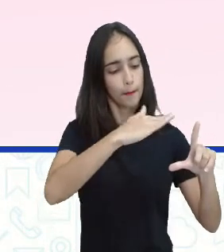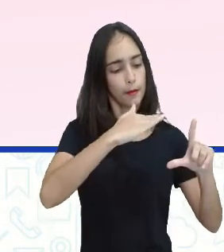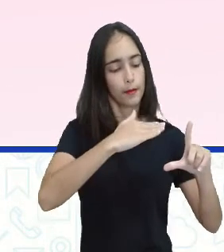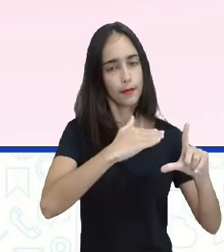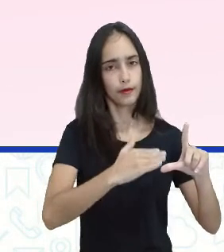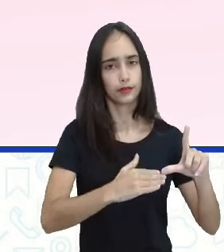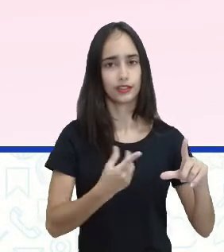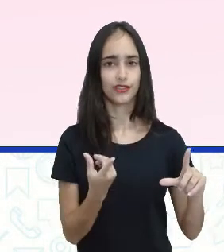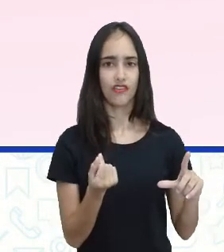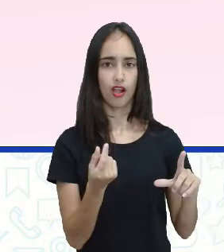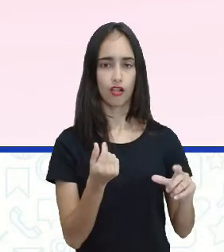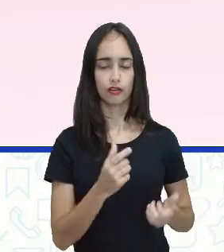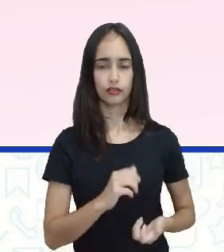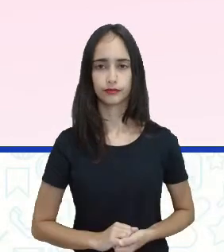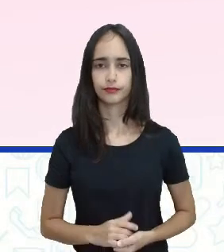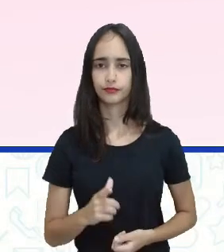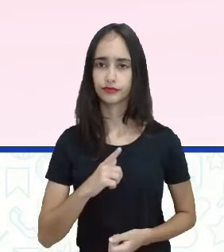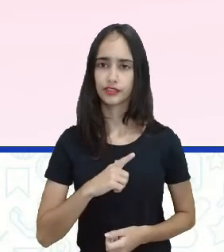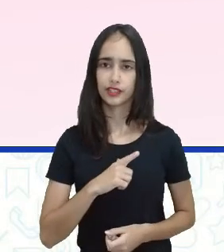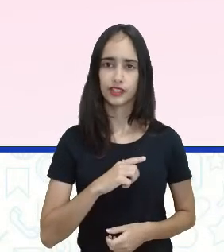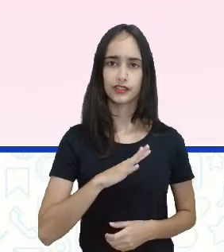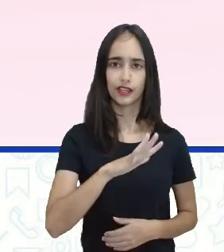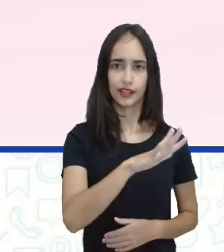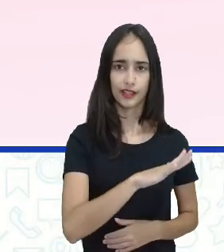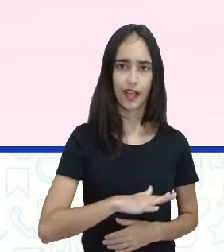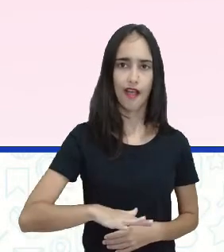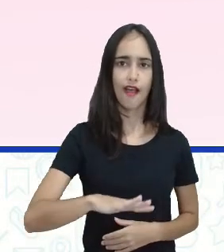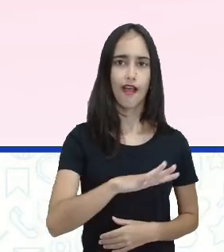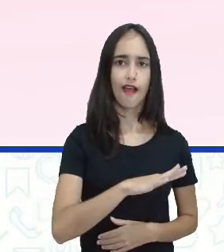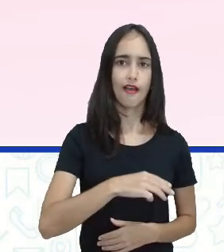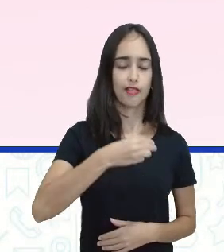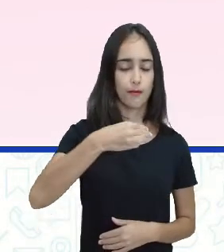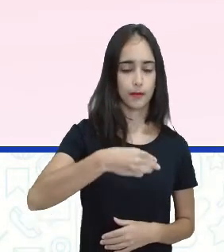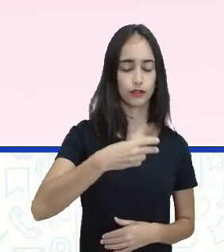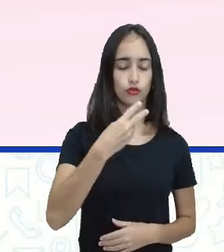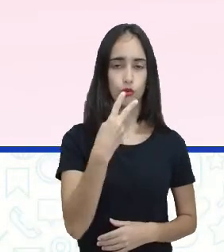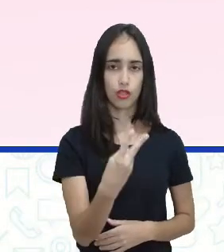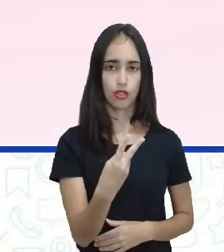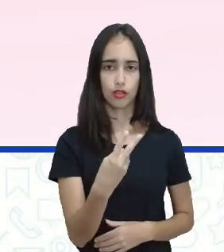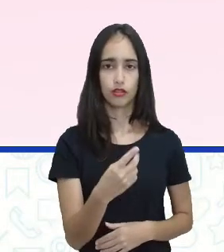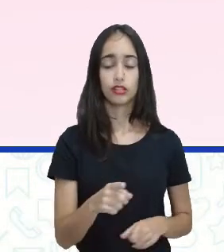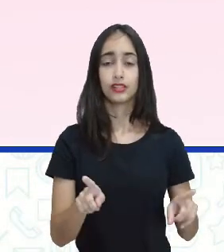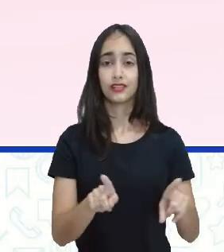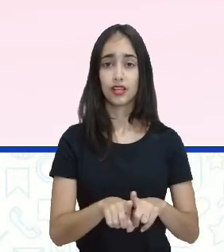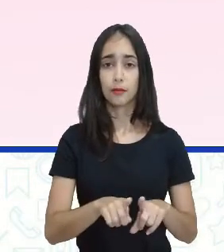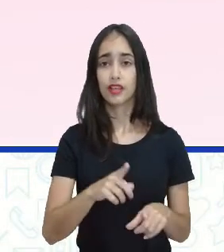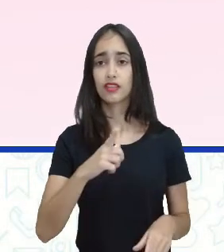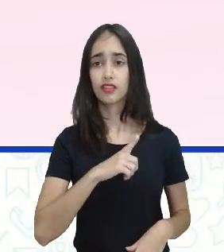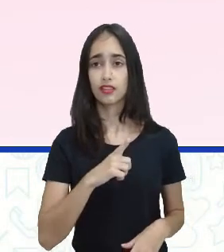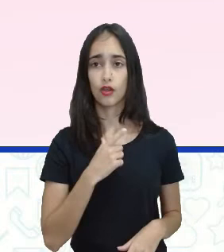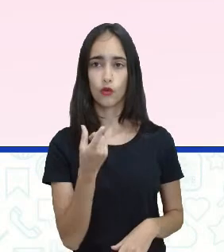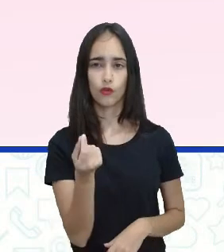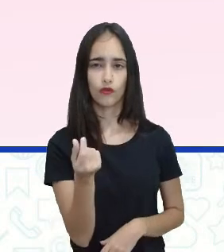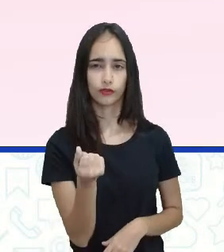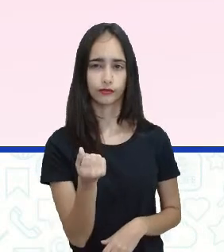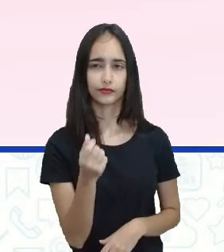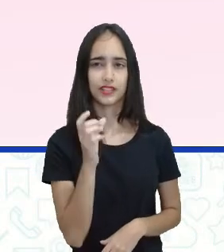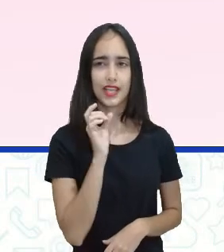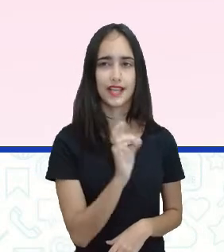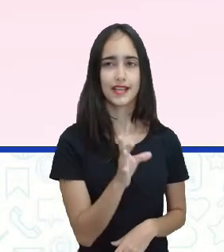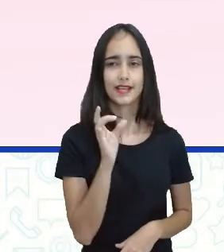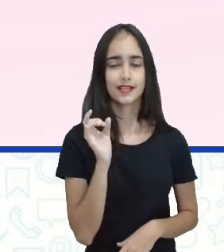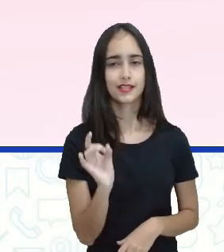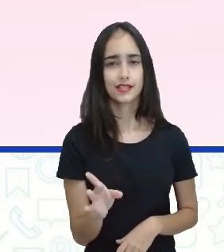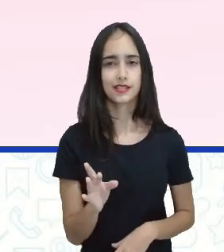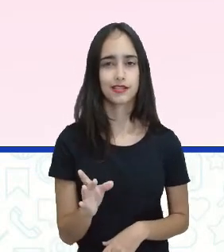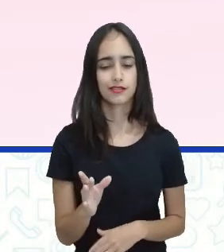Aí aqui na tabelinha eu tenho a área em metros quadrados e tenho o preço. Cada intervalo de